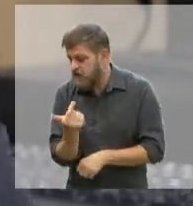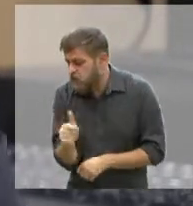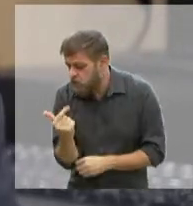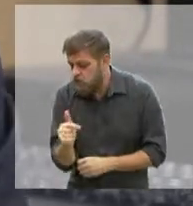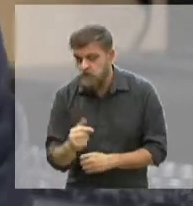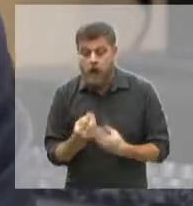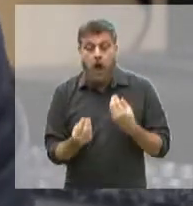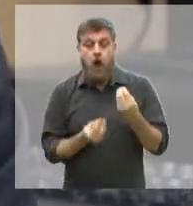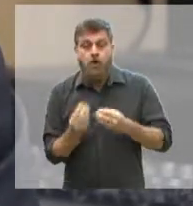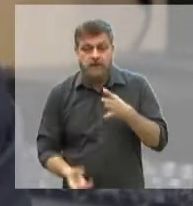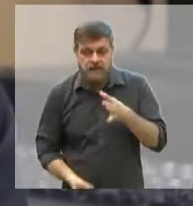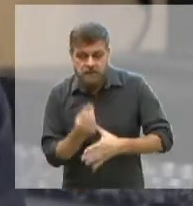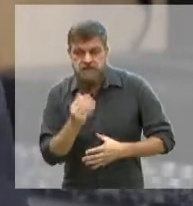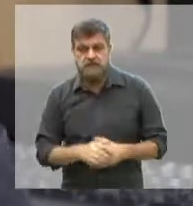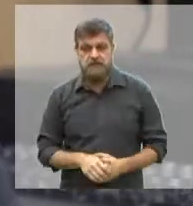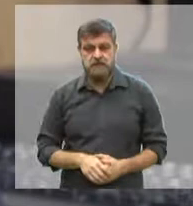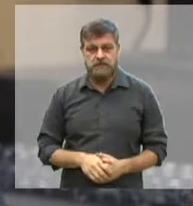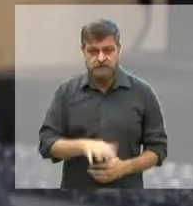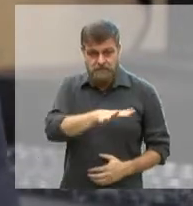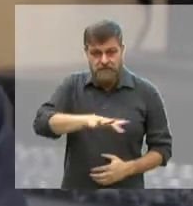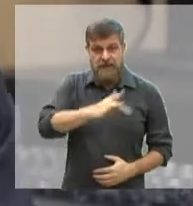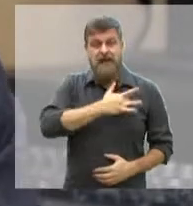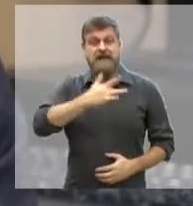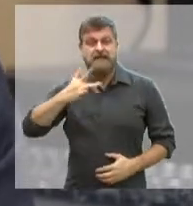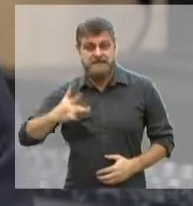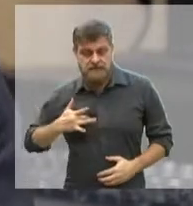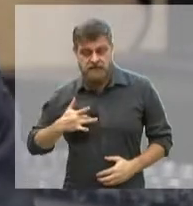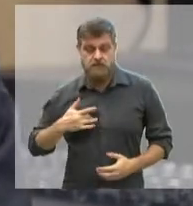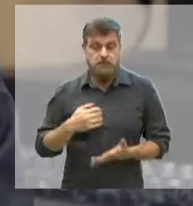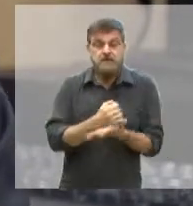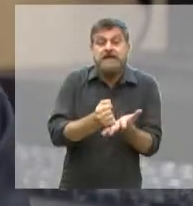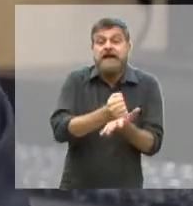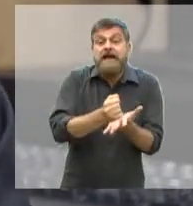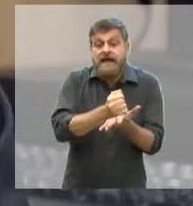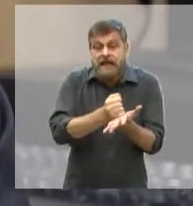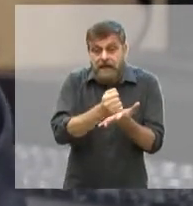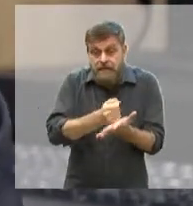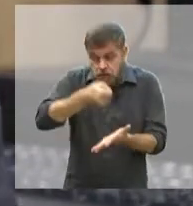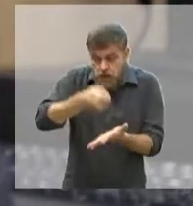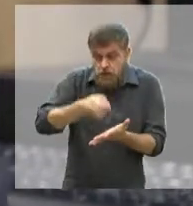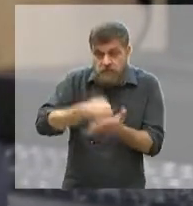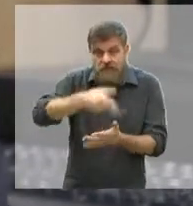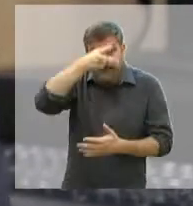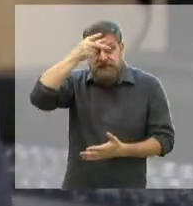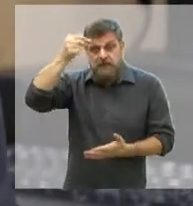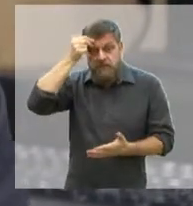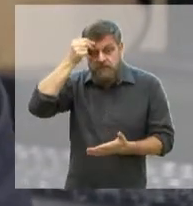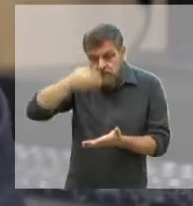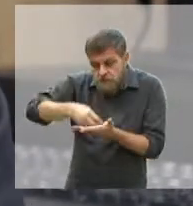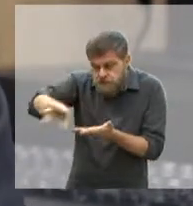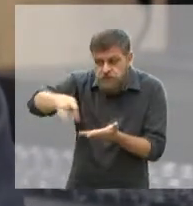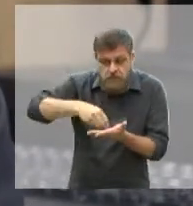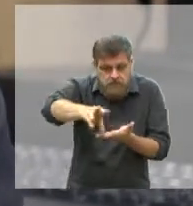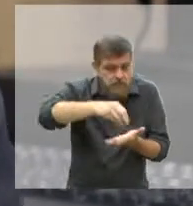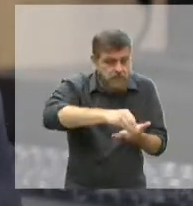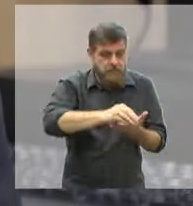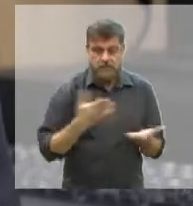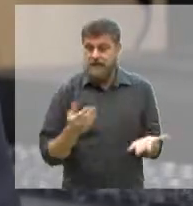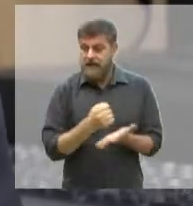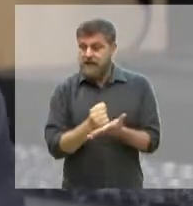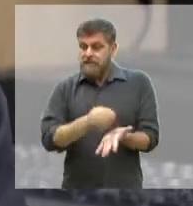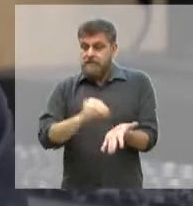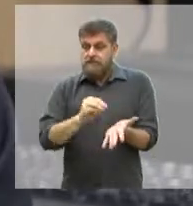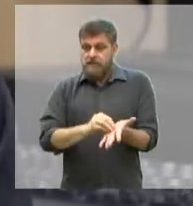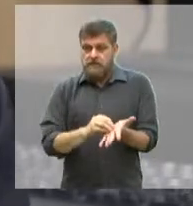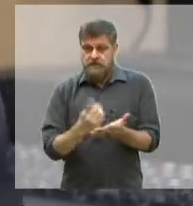mesma forma, como é que está sendo o acesso da população a insumos que são de obrigação da prefeitura fornecer para as pessoas. Então, uma das